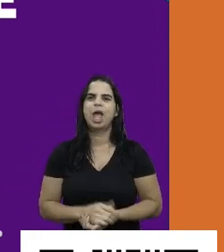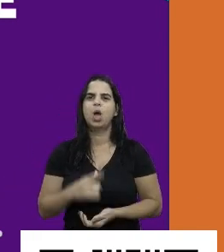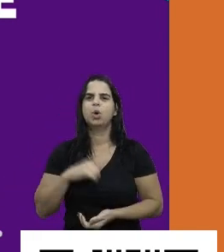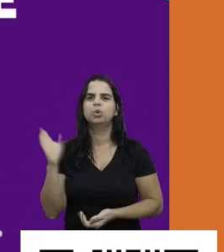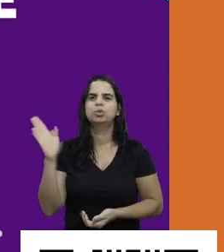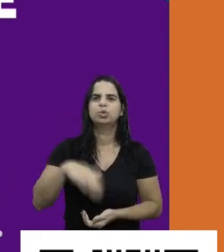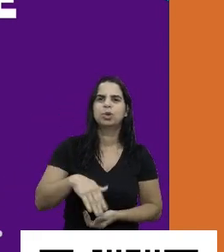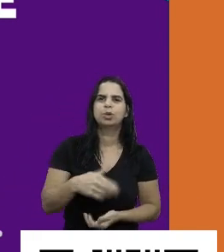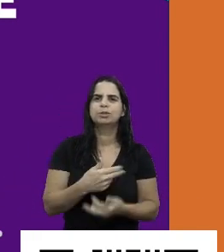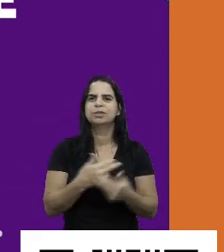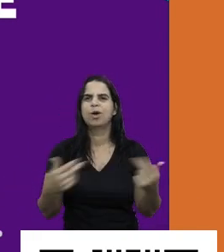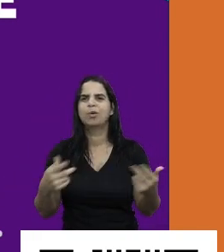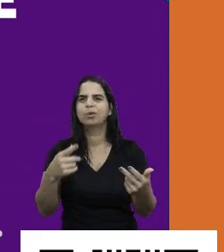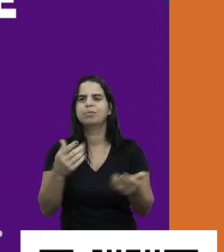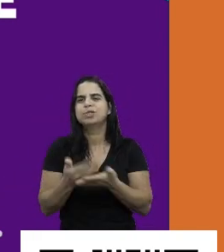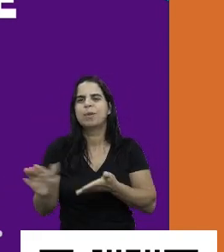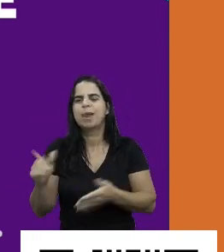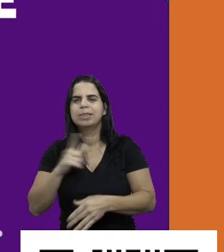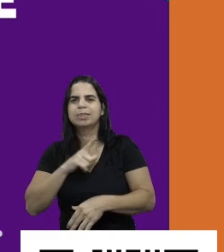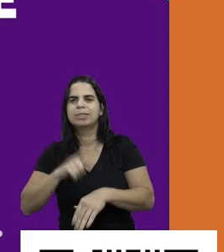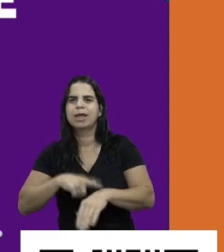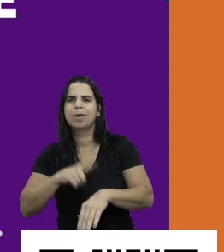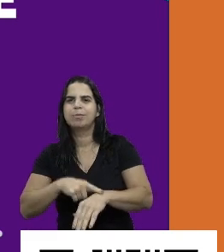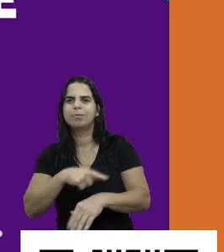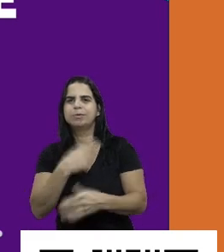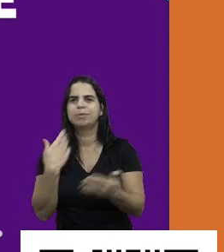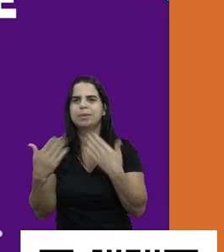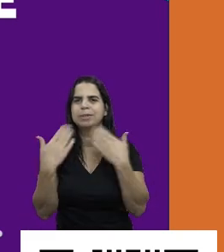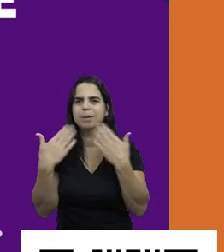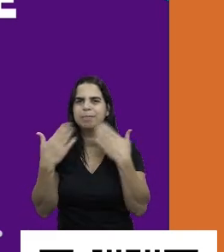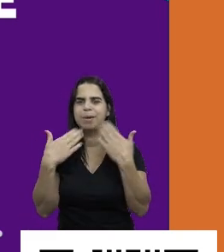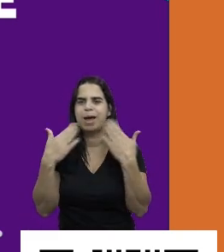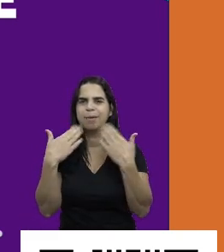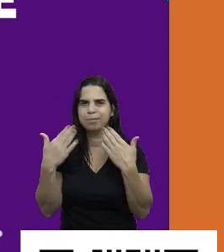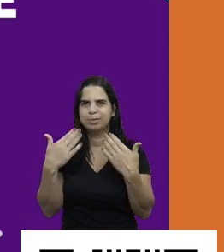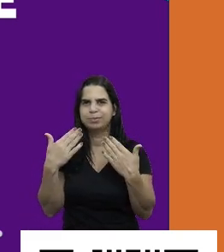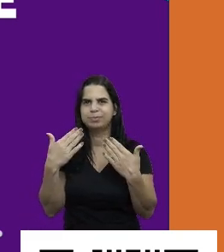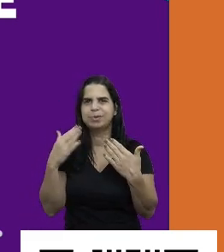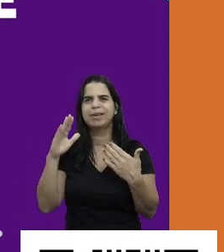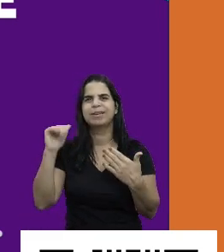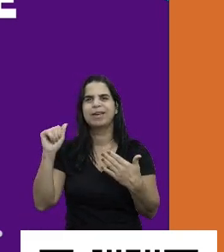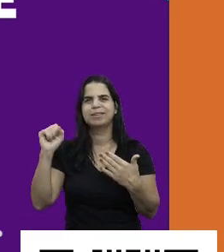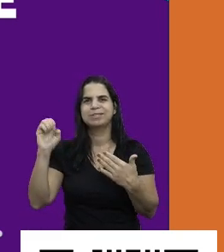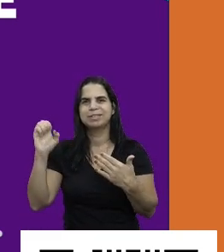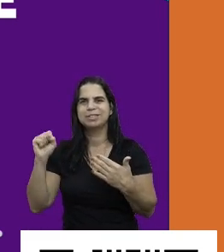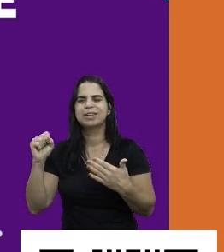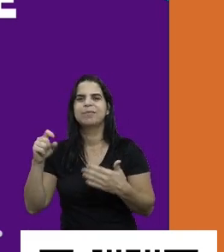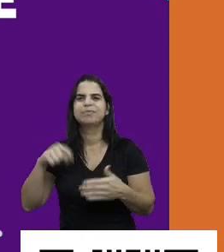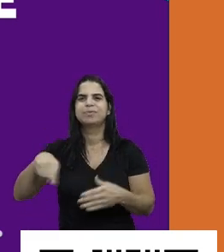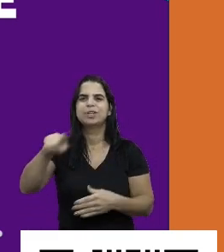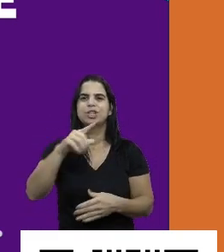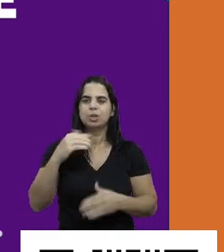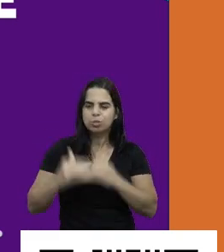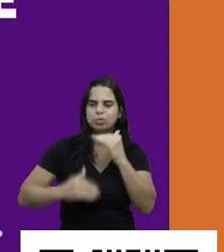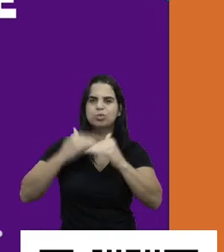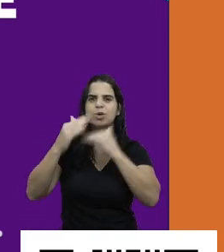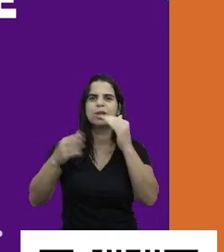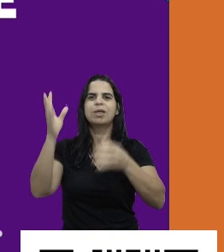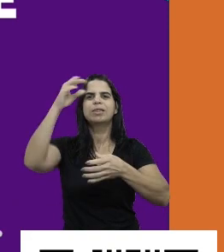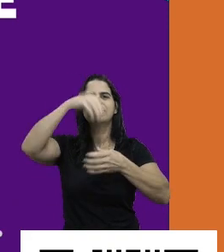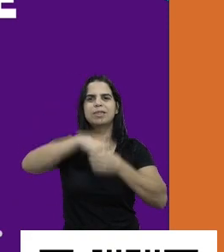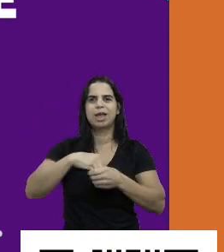para sobrar um tempinho para a gente bater um papo do que a gente vem construindo e do que a gente tem como o produto Cora assim dentro da empresa